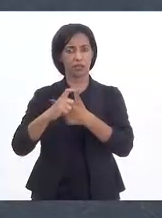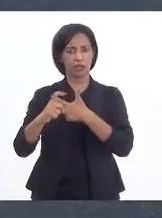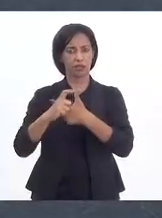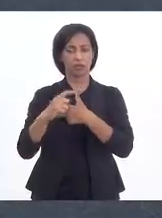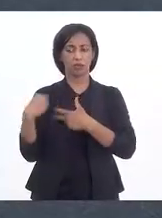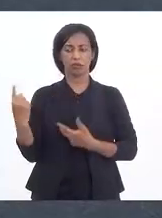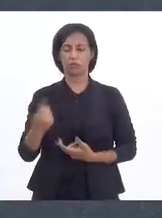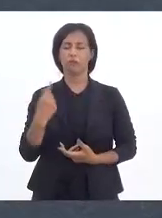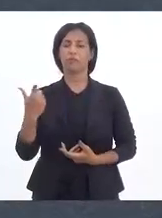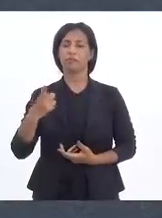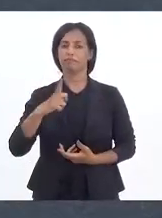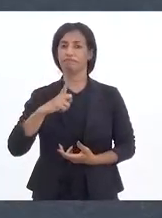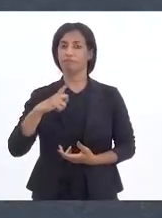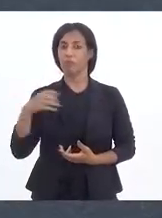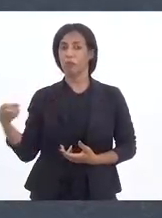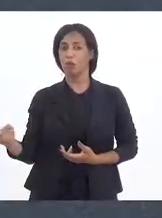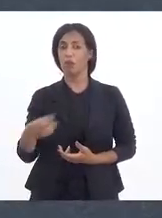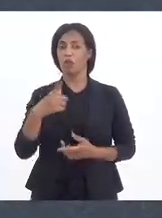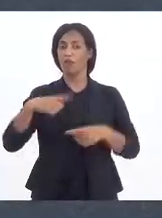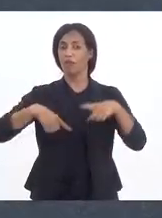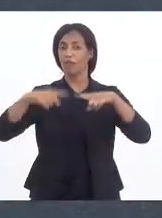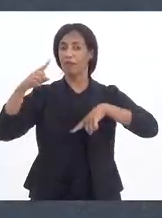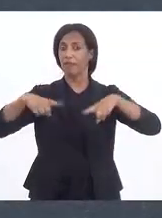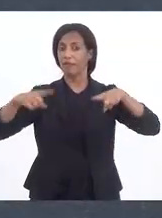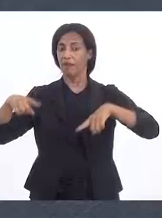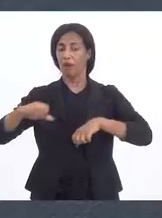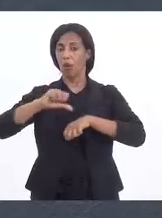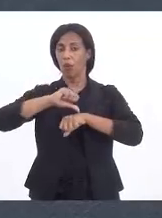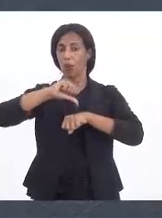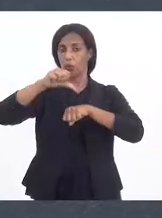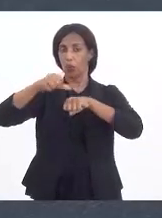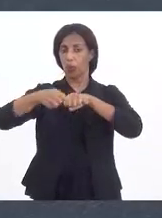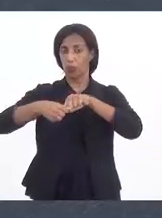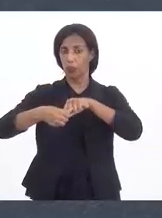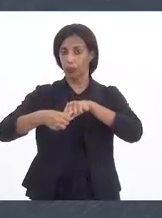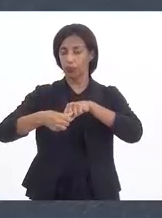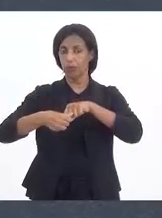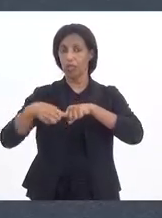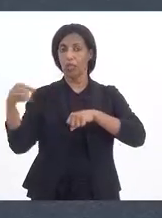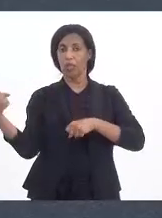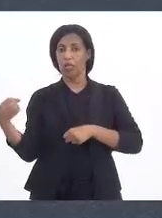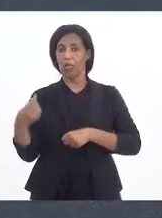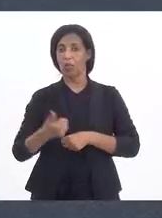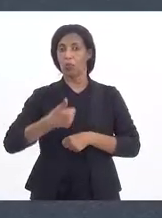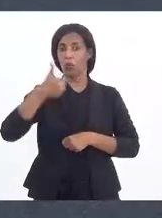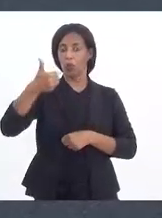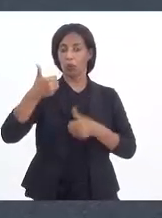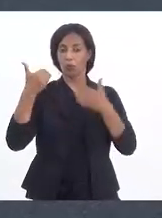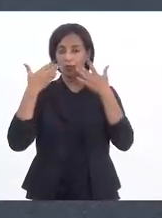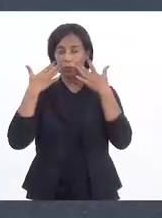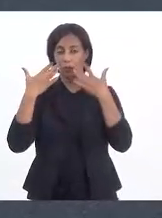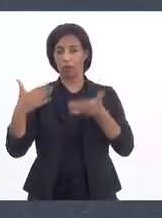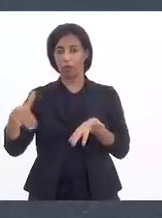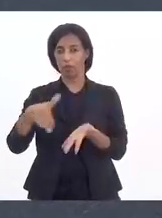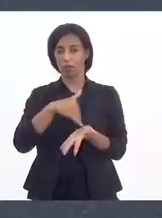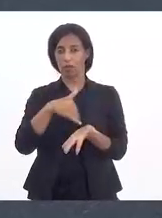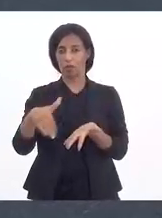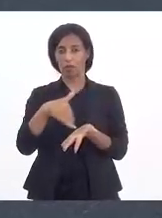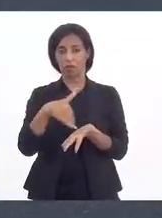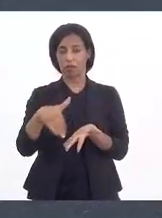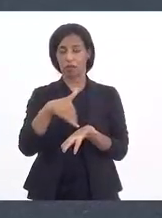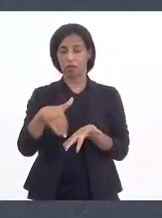nós temos uma nova variante que é omicron nós temos uma manifestação da Secretaria